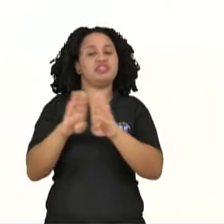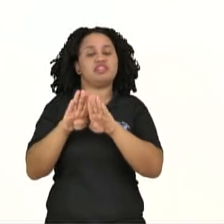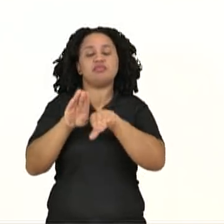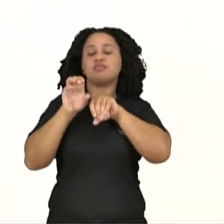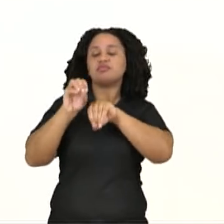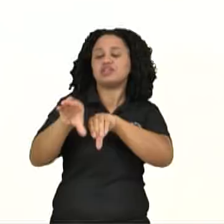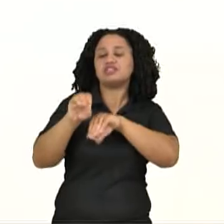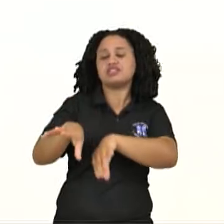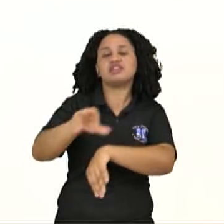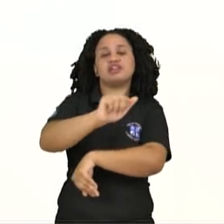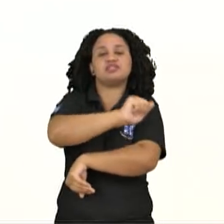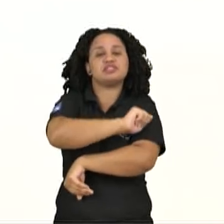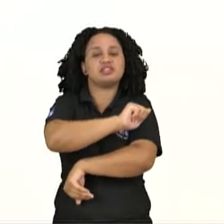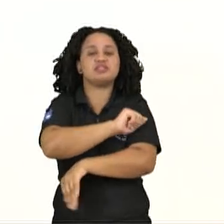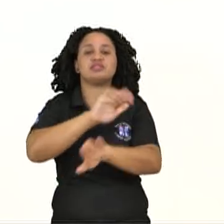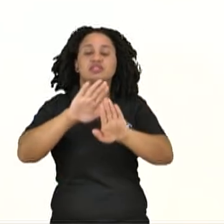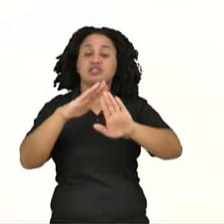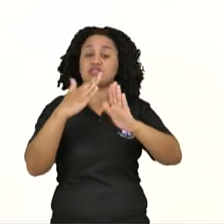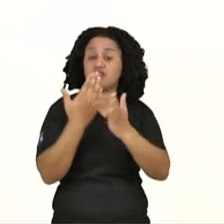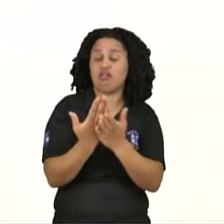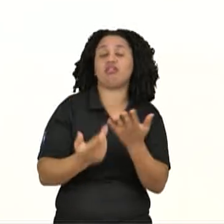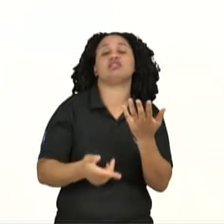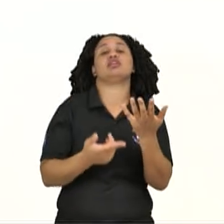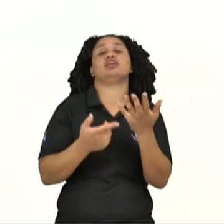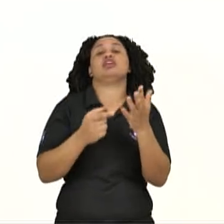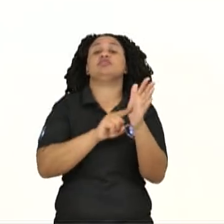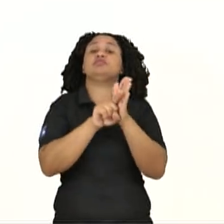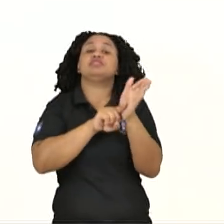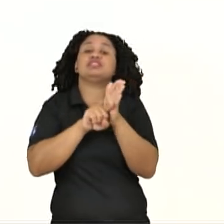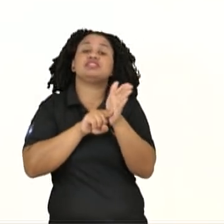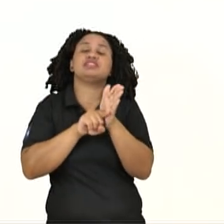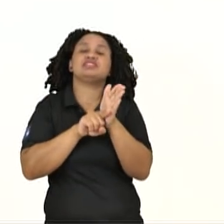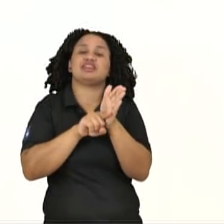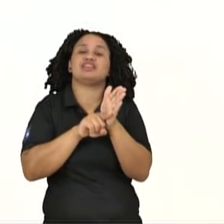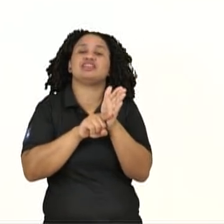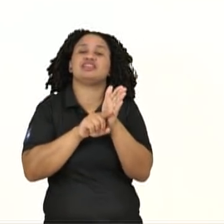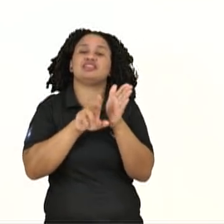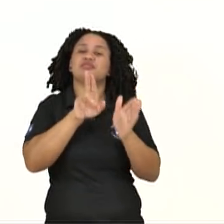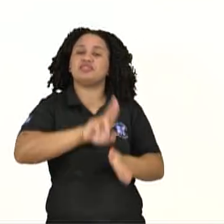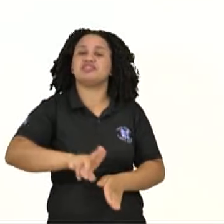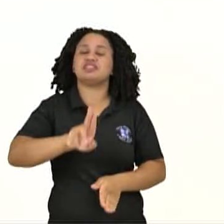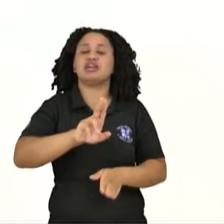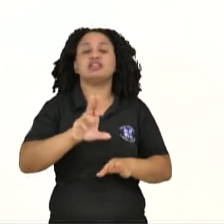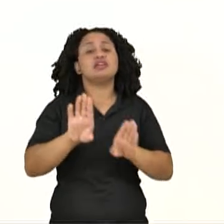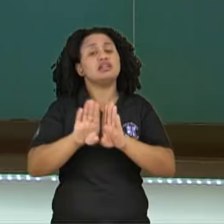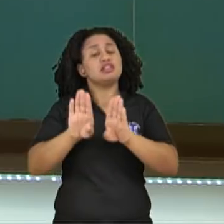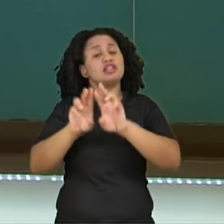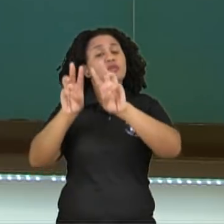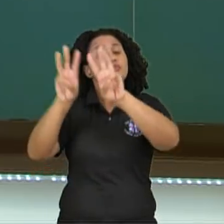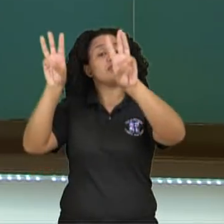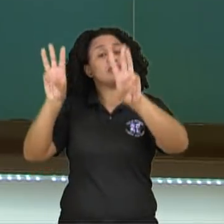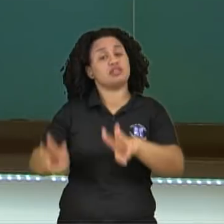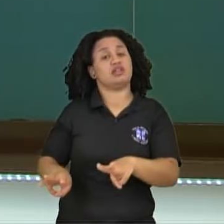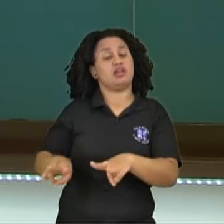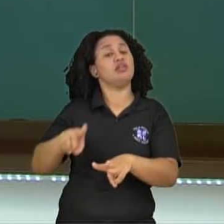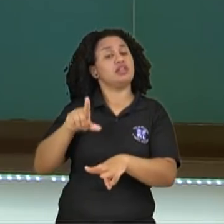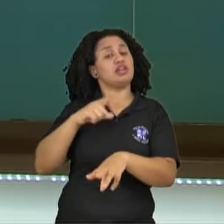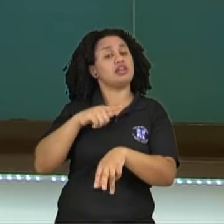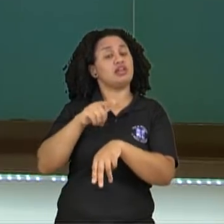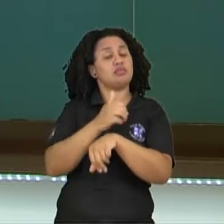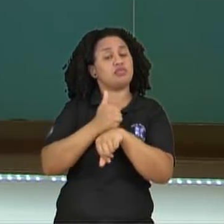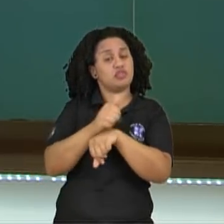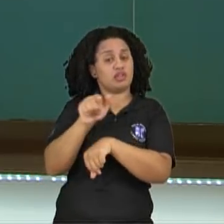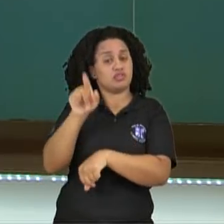nos colégios, por pesquisar para universidades, até museus, já vi historiadores trabalhando. É um leque bem amplo,